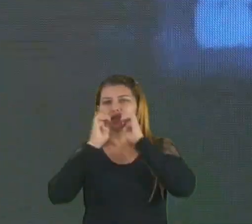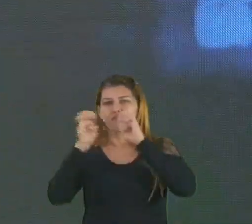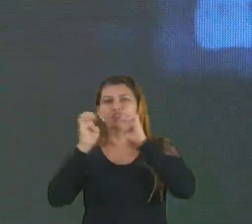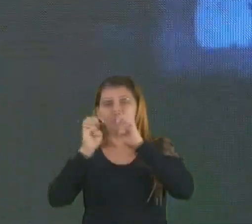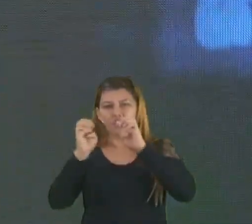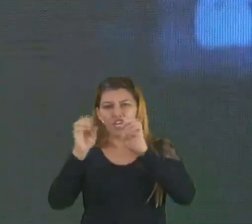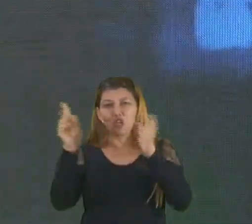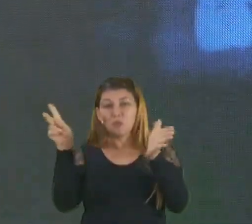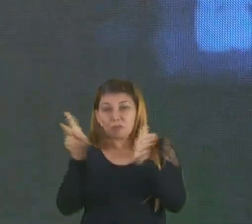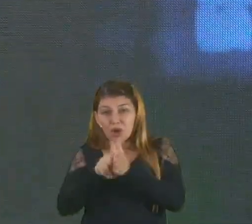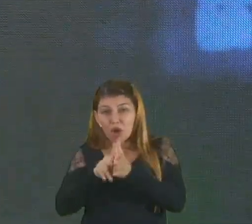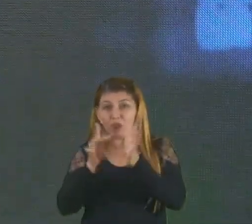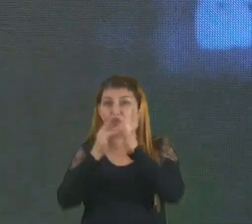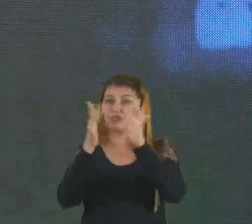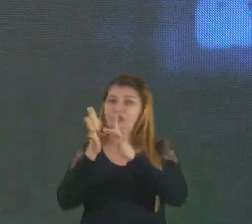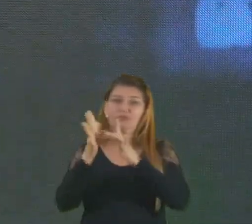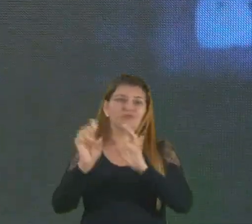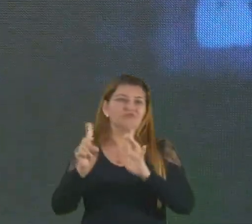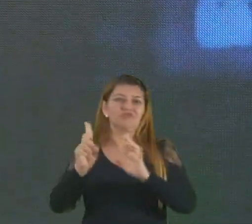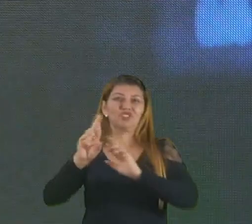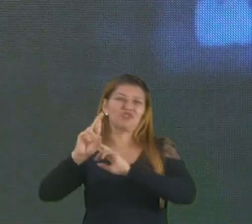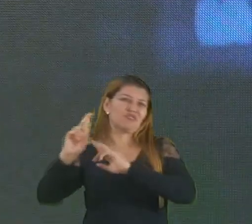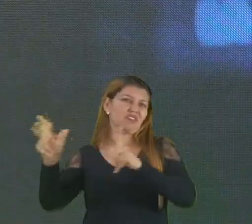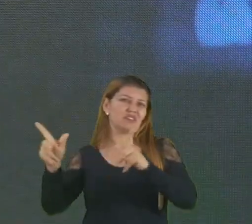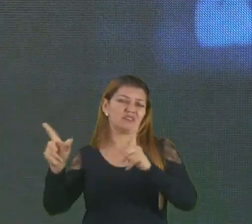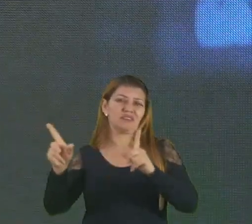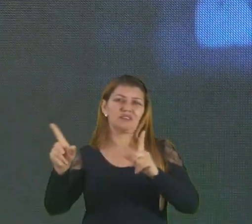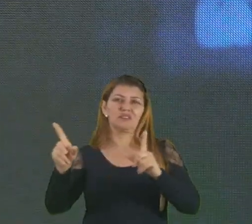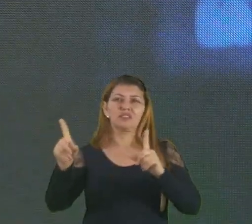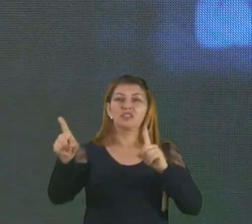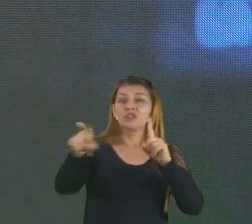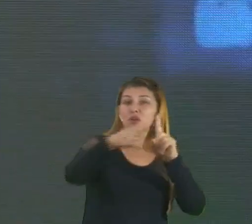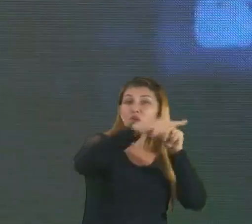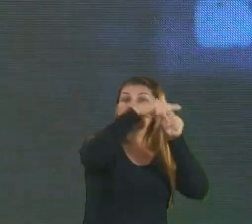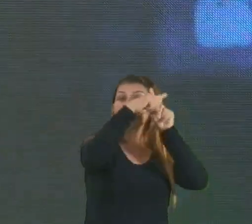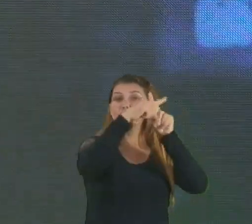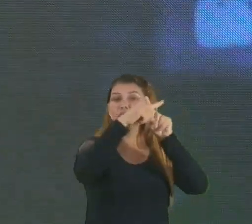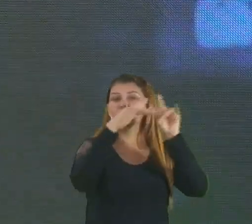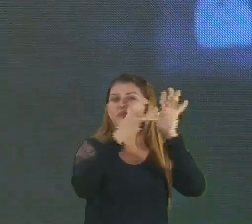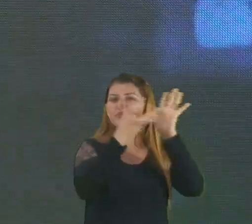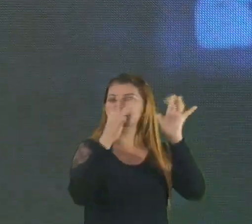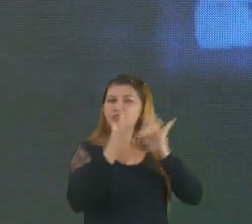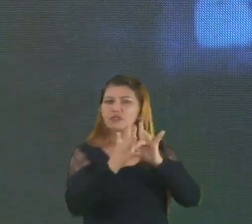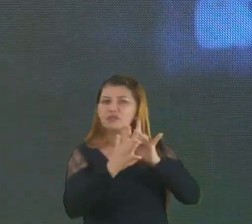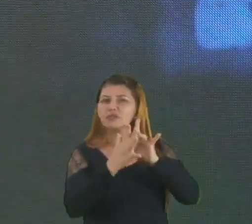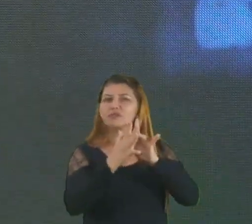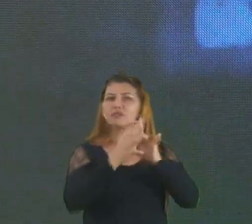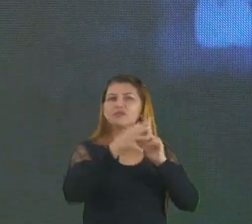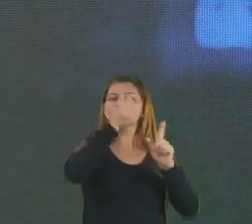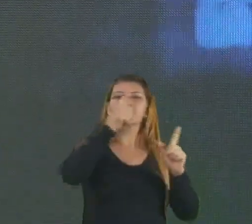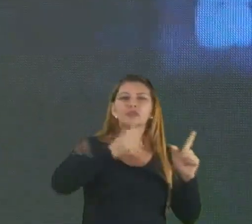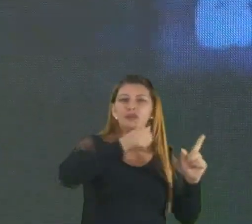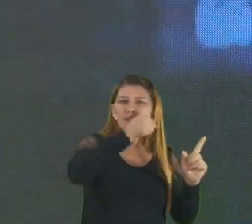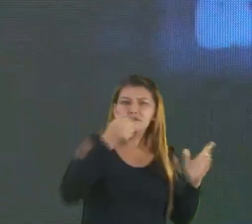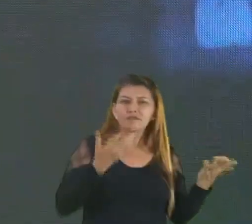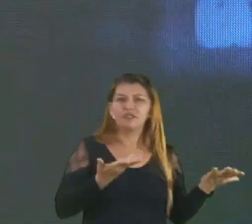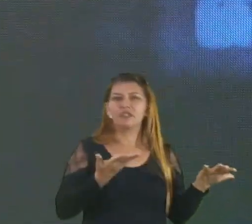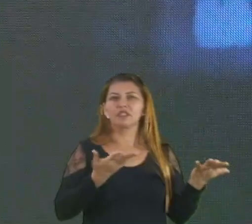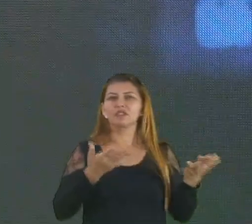descaracterizado. Não se prega a cruz, não se prega o sacrifício de Jesus, não se prega a vinda de